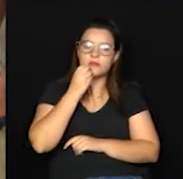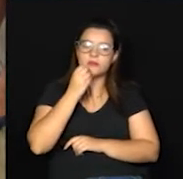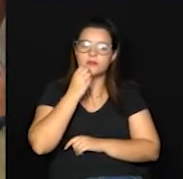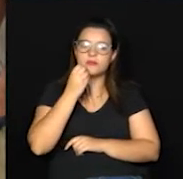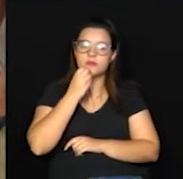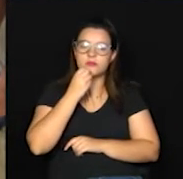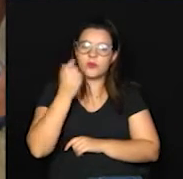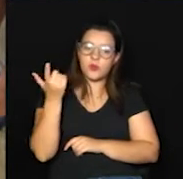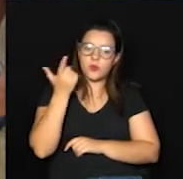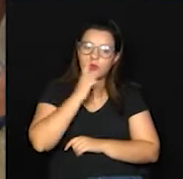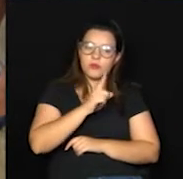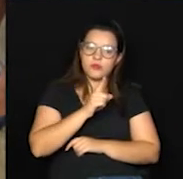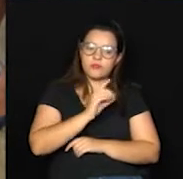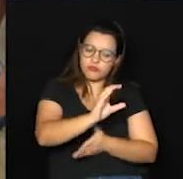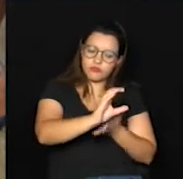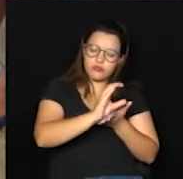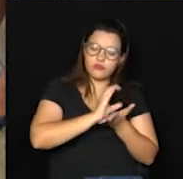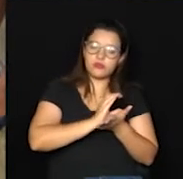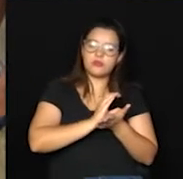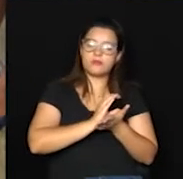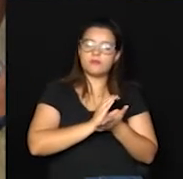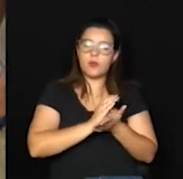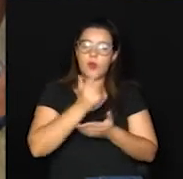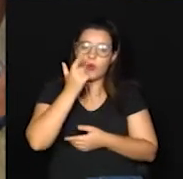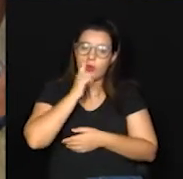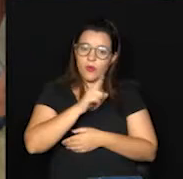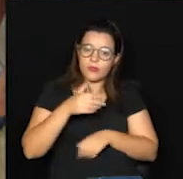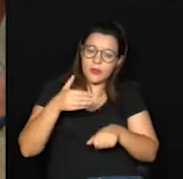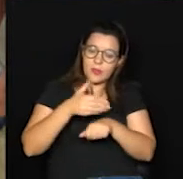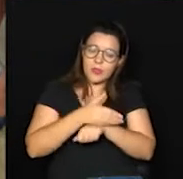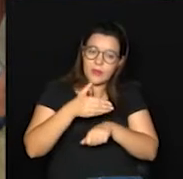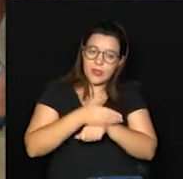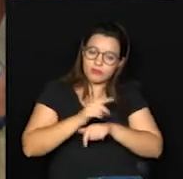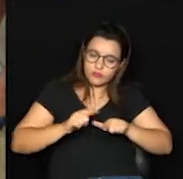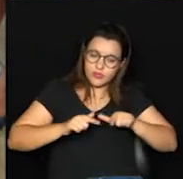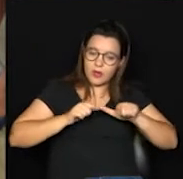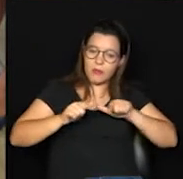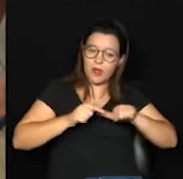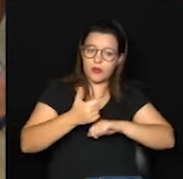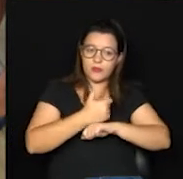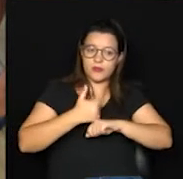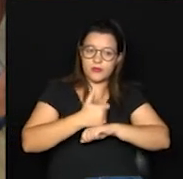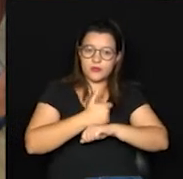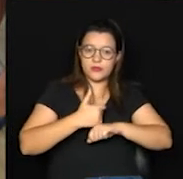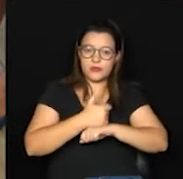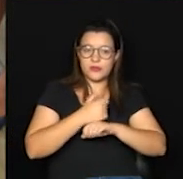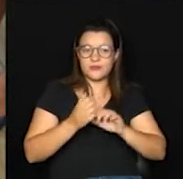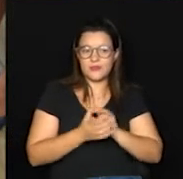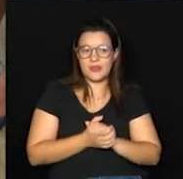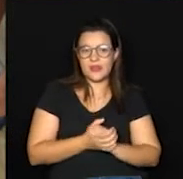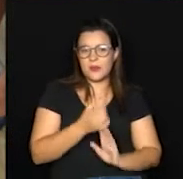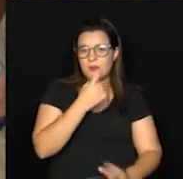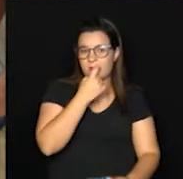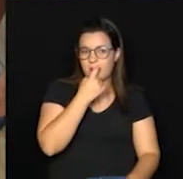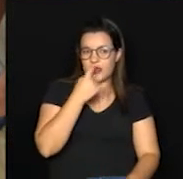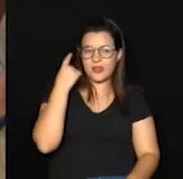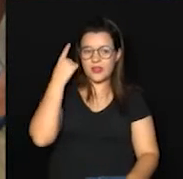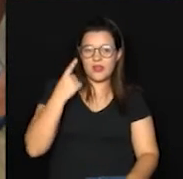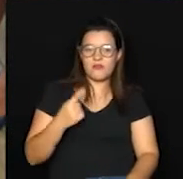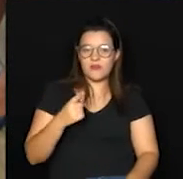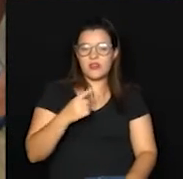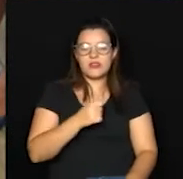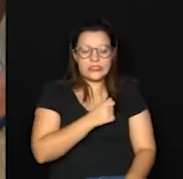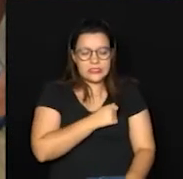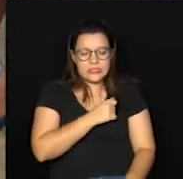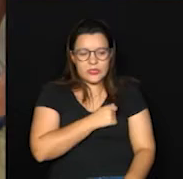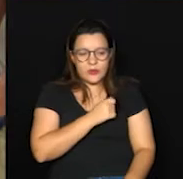de conseguir essa bolsa e conseguir atuar na sua profissão. Mina Abreu, não precisa revelar para mim o seu time do coração, mas